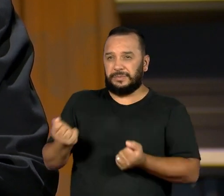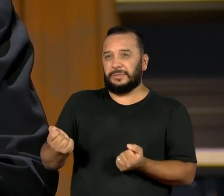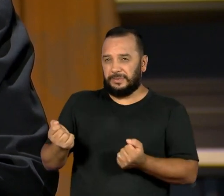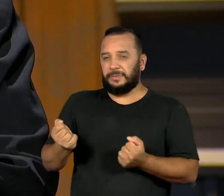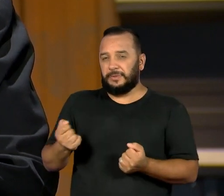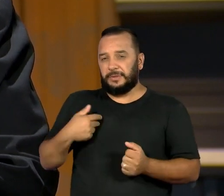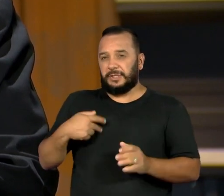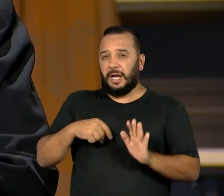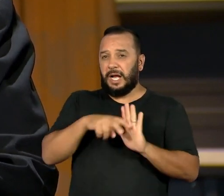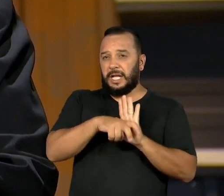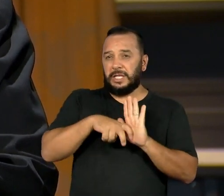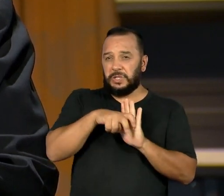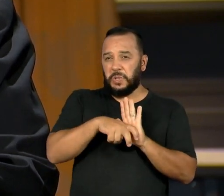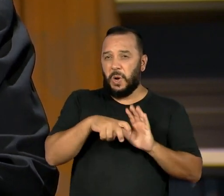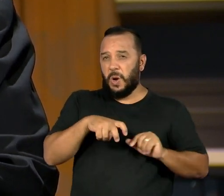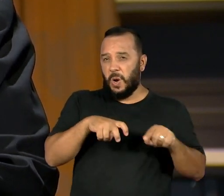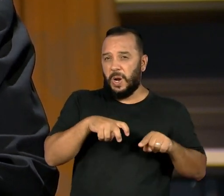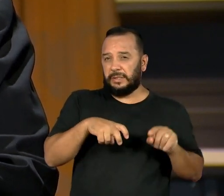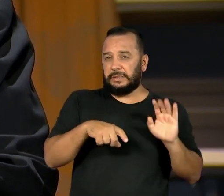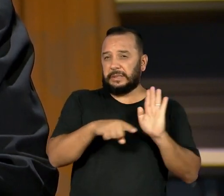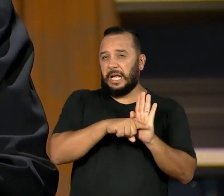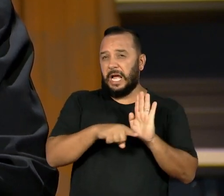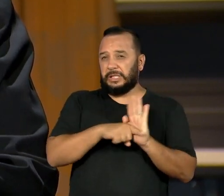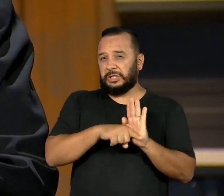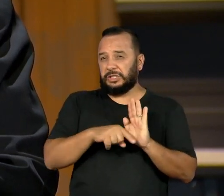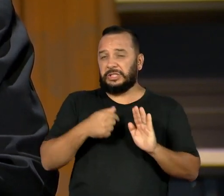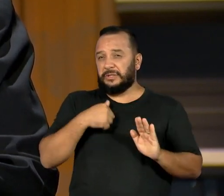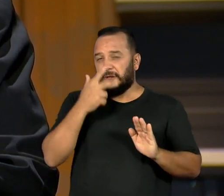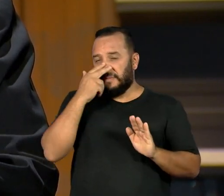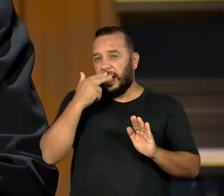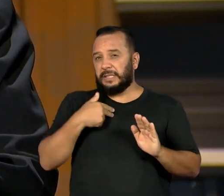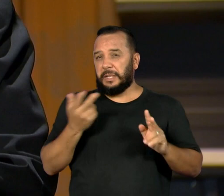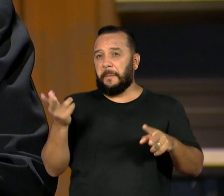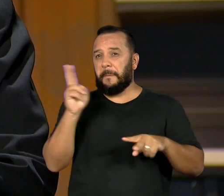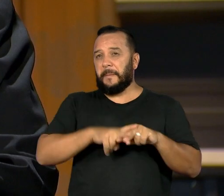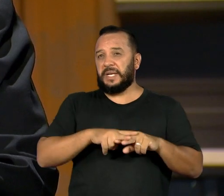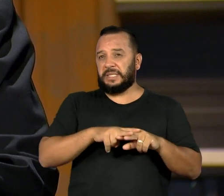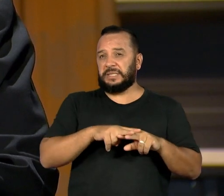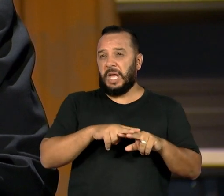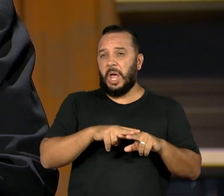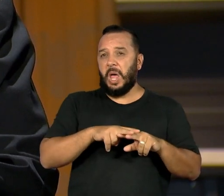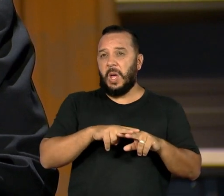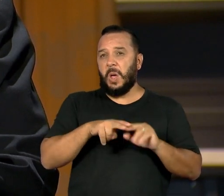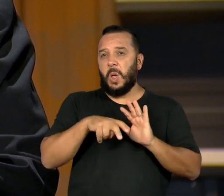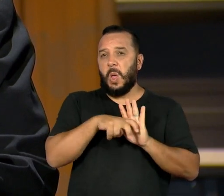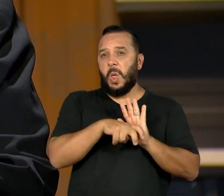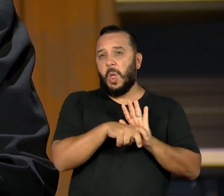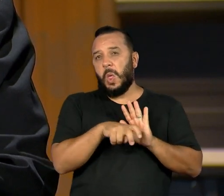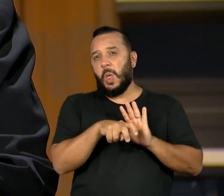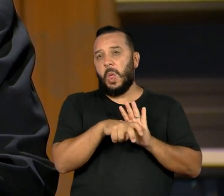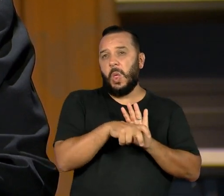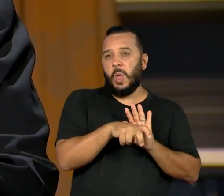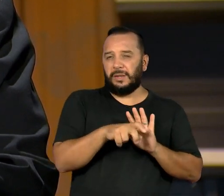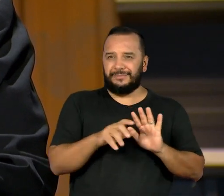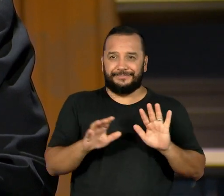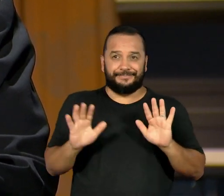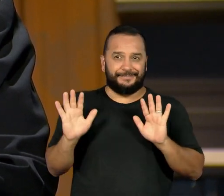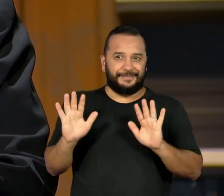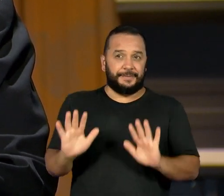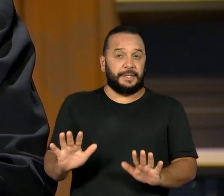símbolo de uma cadeira como uma prisão, como você falou, e no